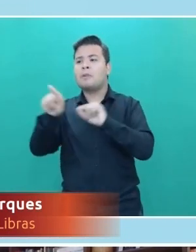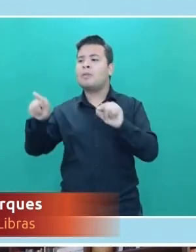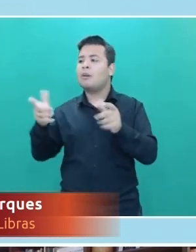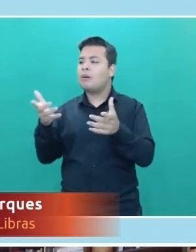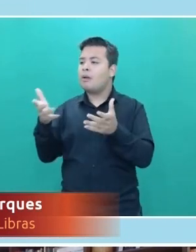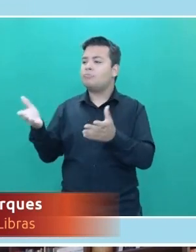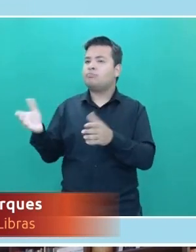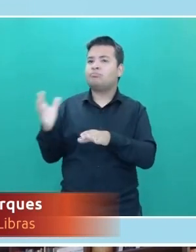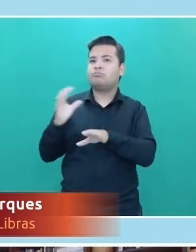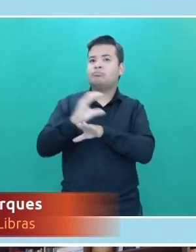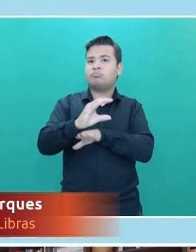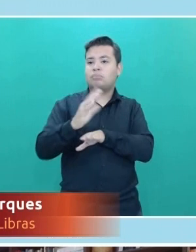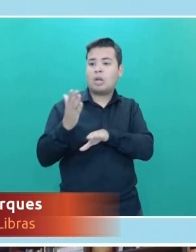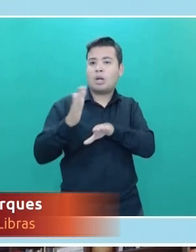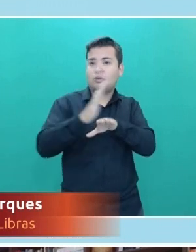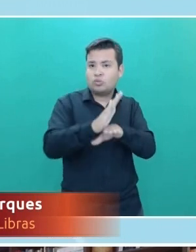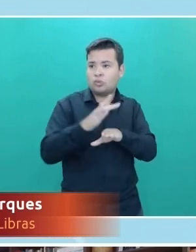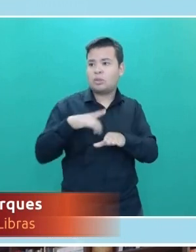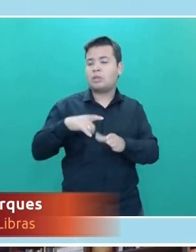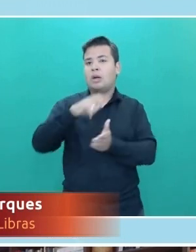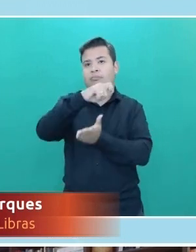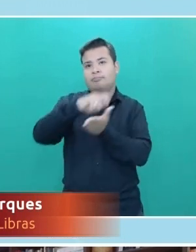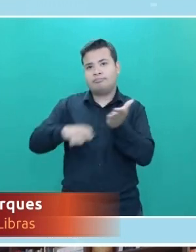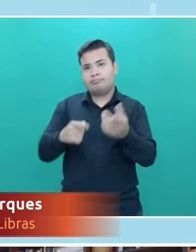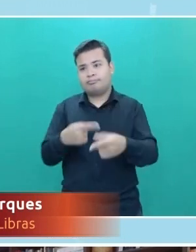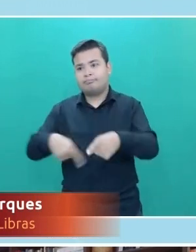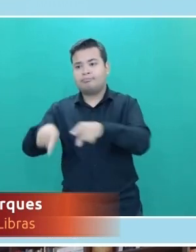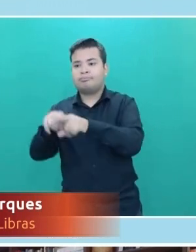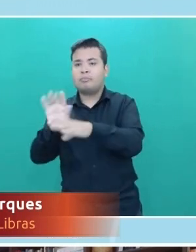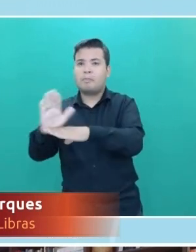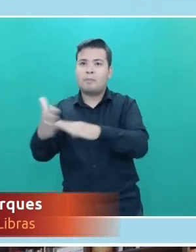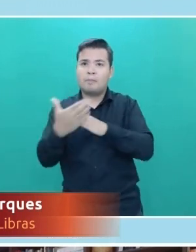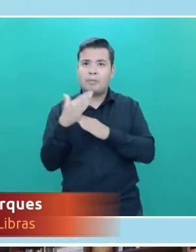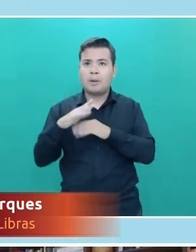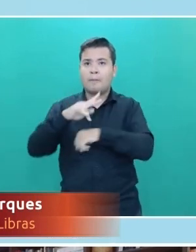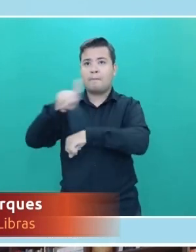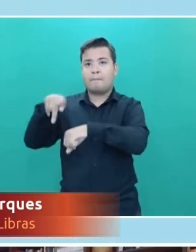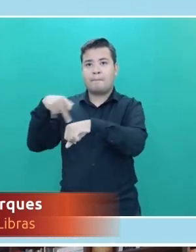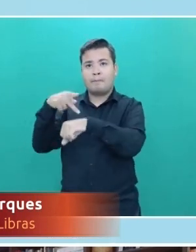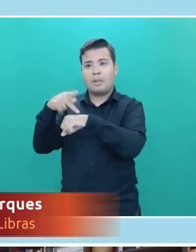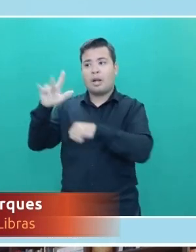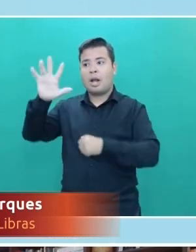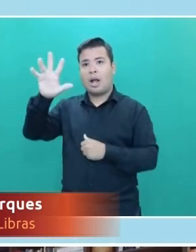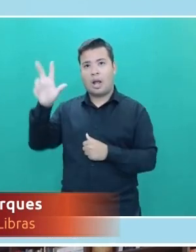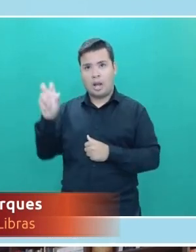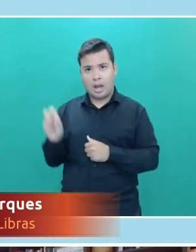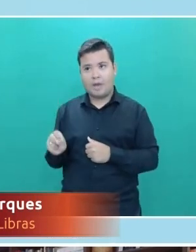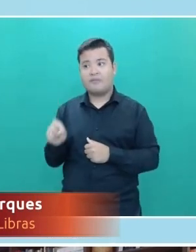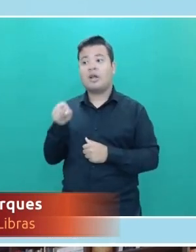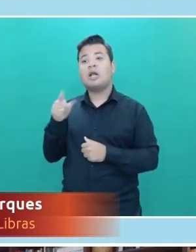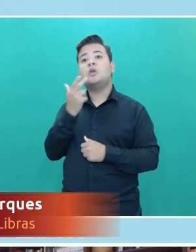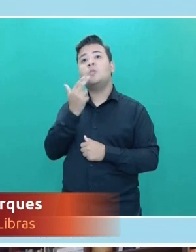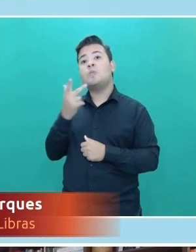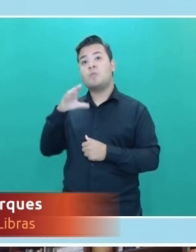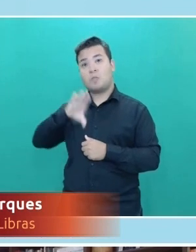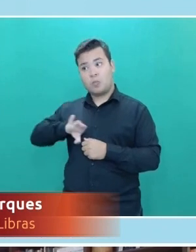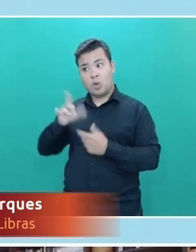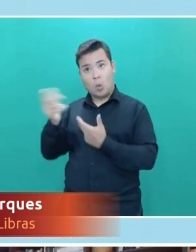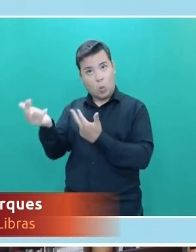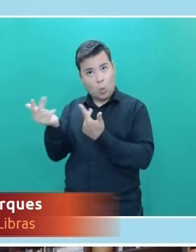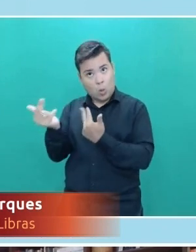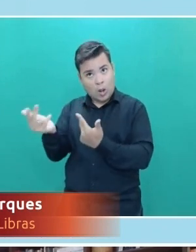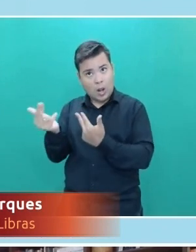via acordos de cooperação com países da África, né, países de língua portuguesa.